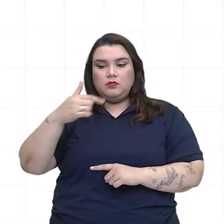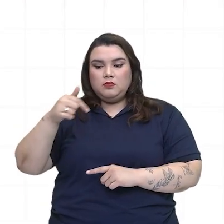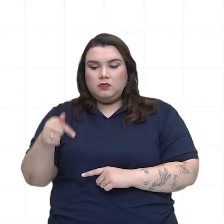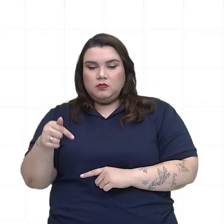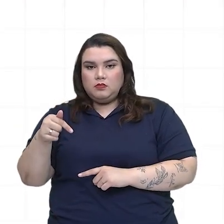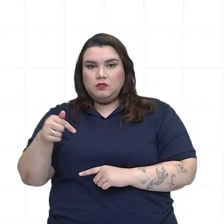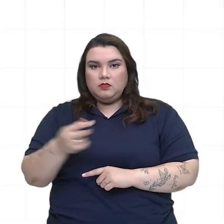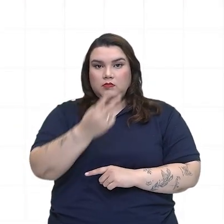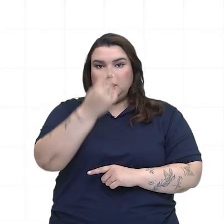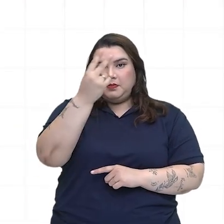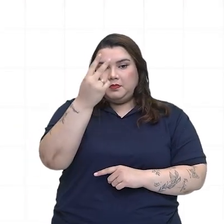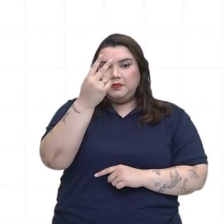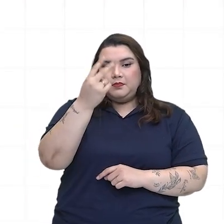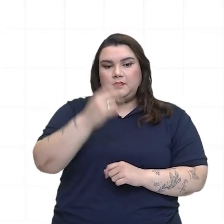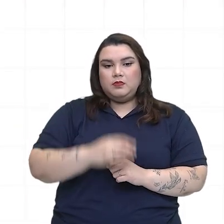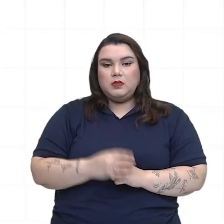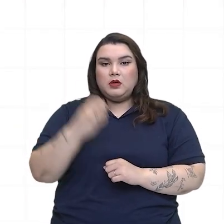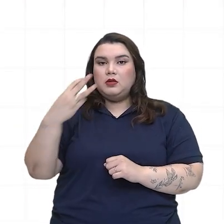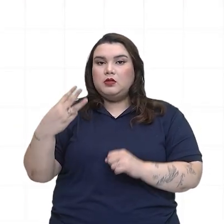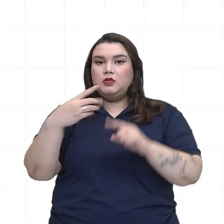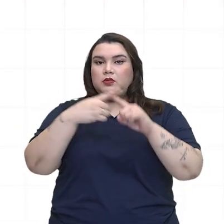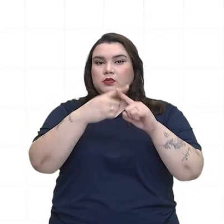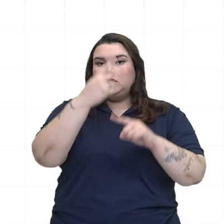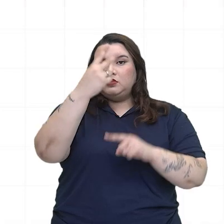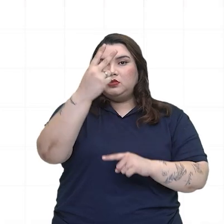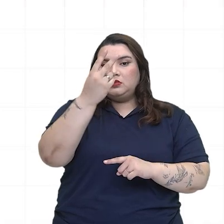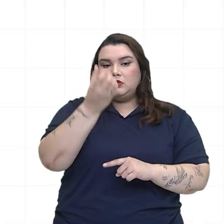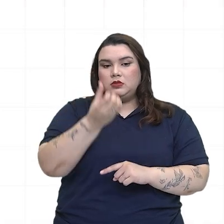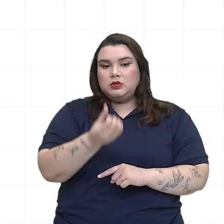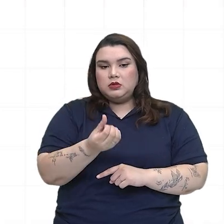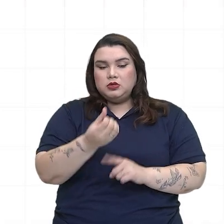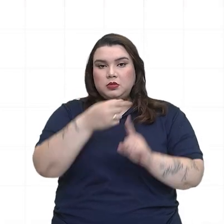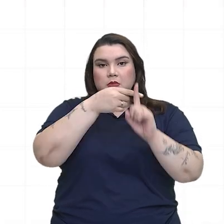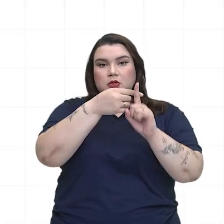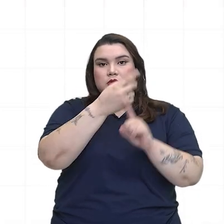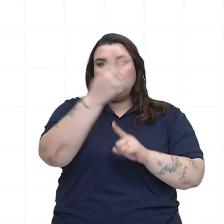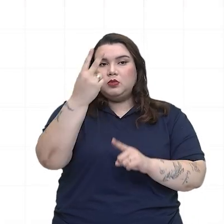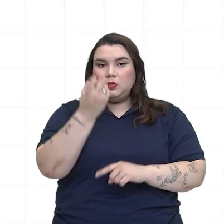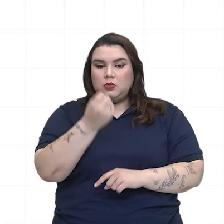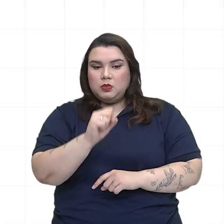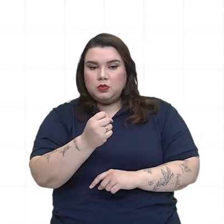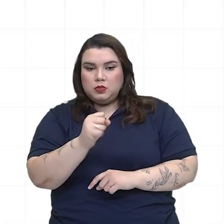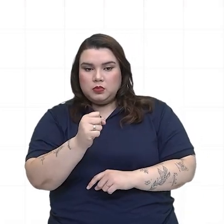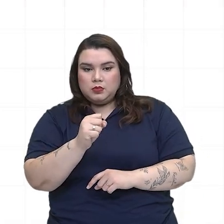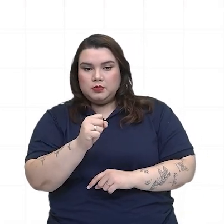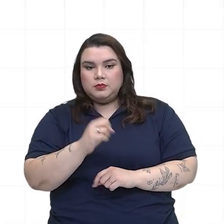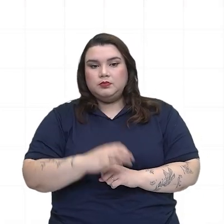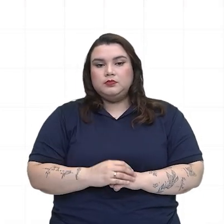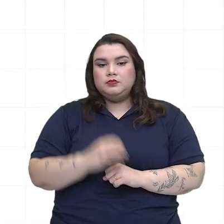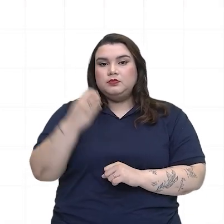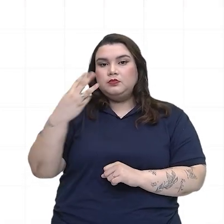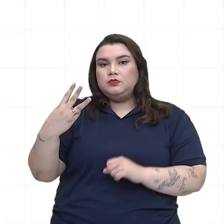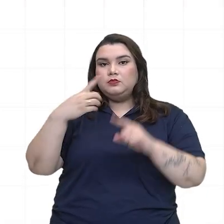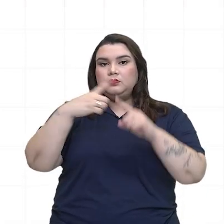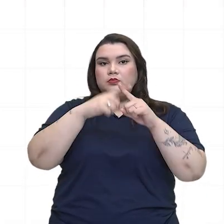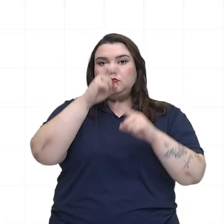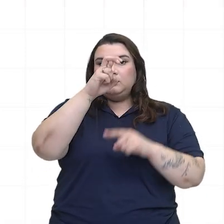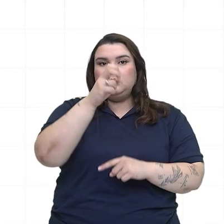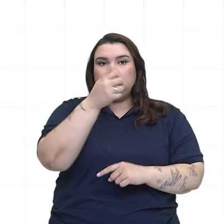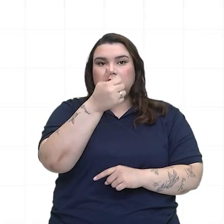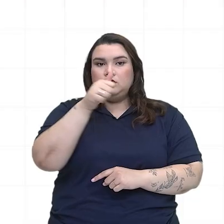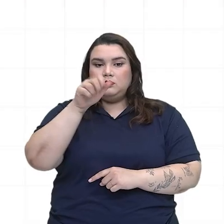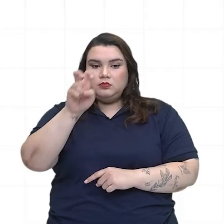vão 2. 3 vezes 2, 6, com mais 2, 8. 3 vezes